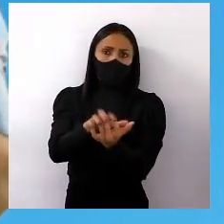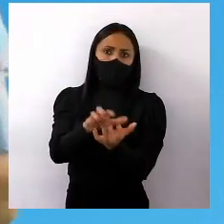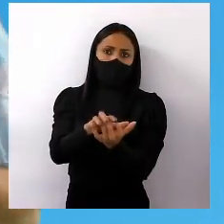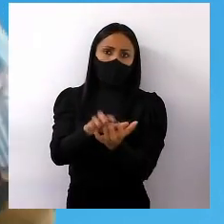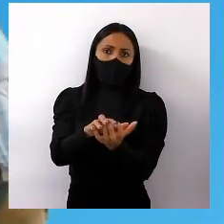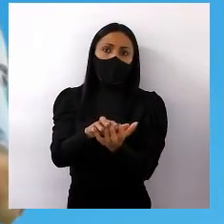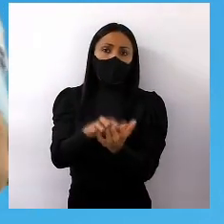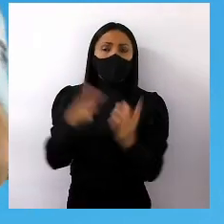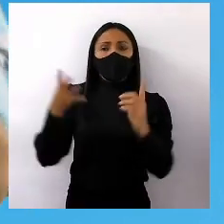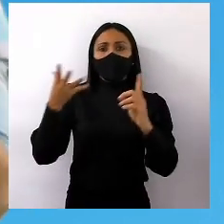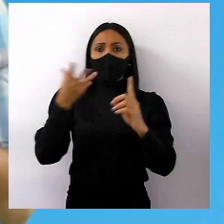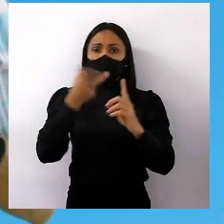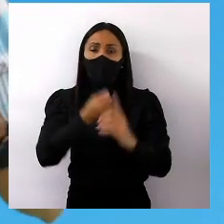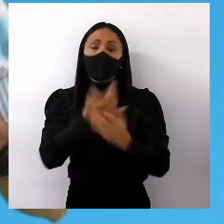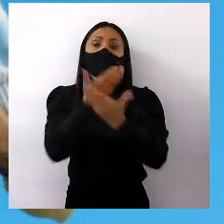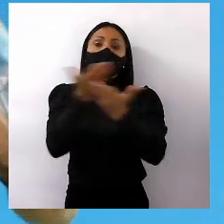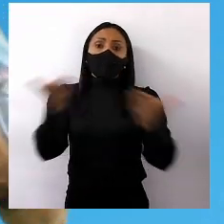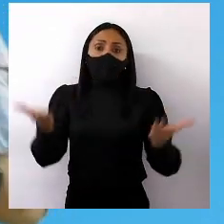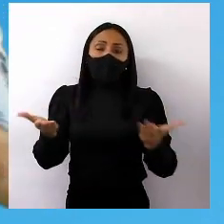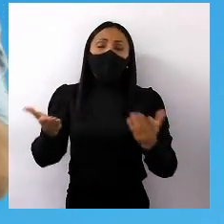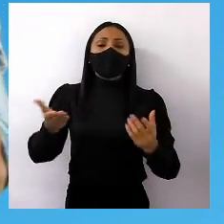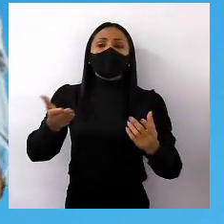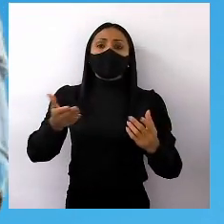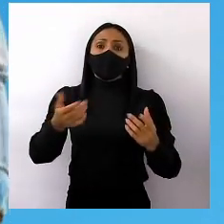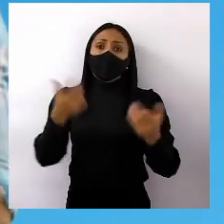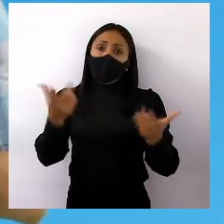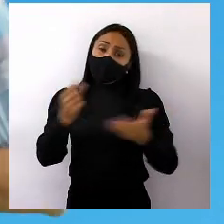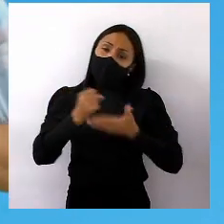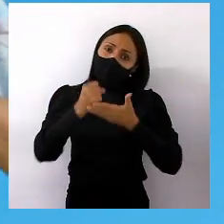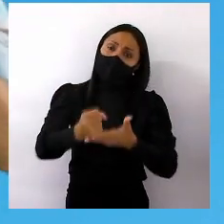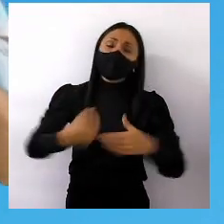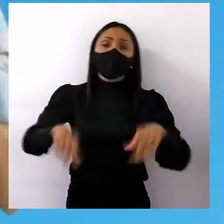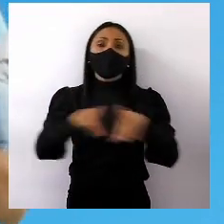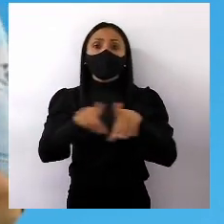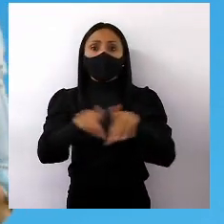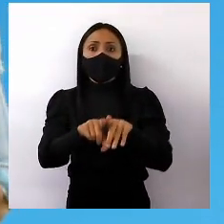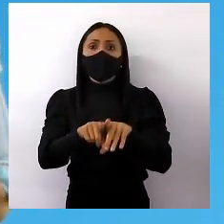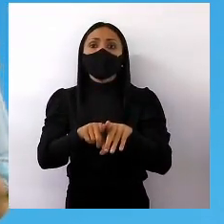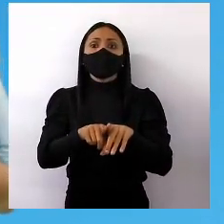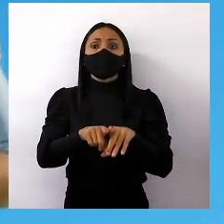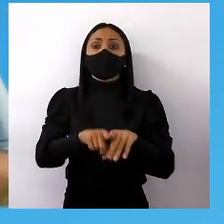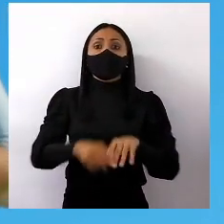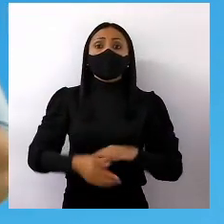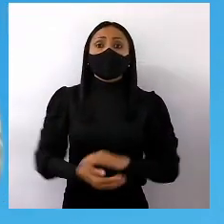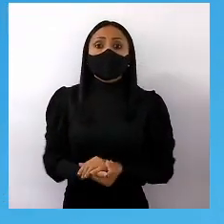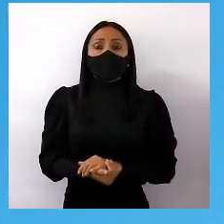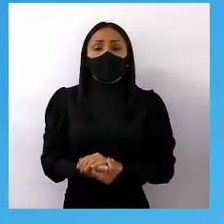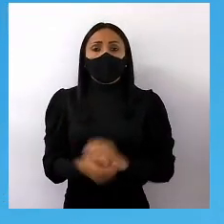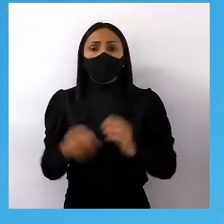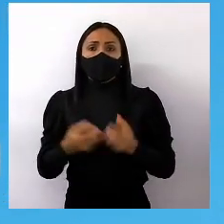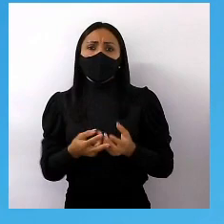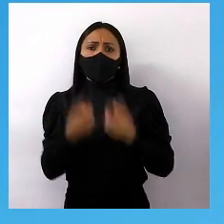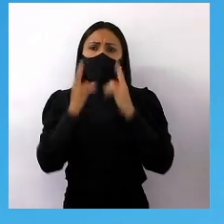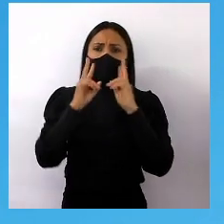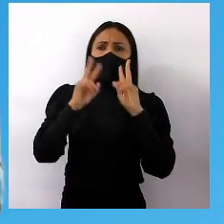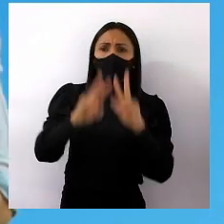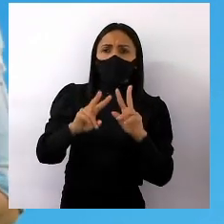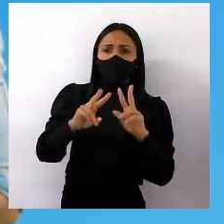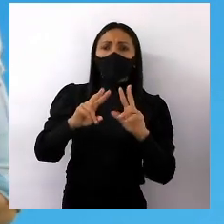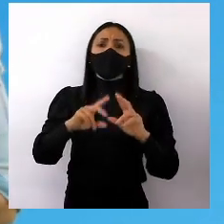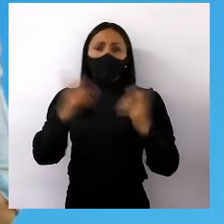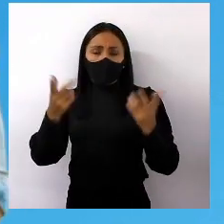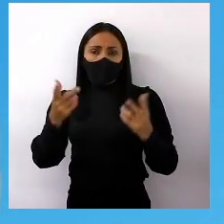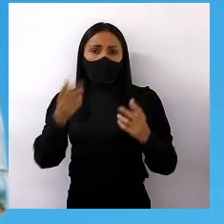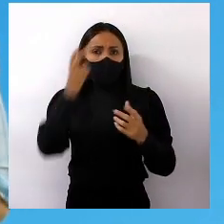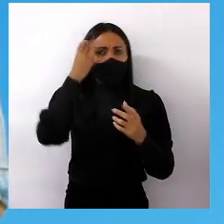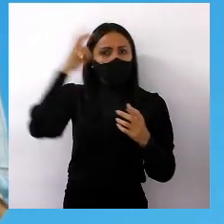também participou, né, foi um dos ali que deu a mão a André e enxergou em André esse potencial artístico,